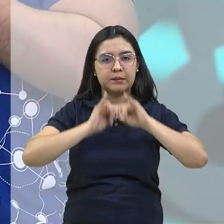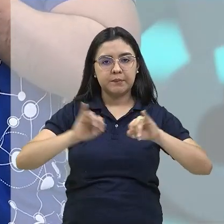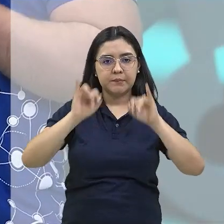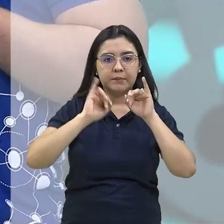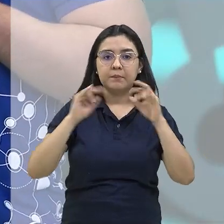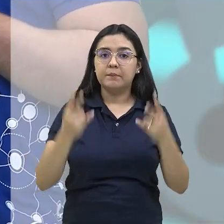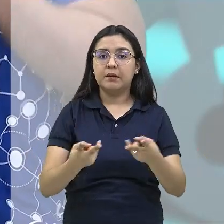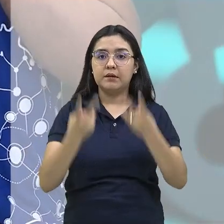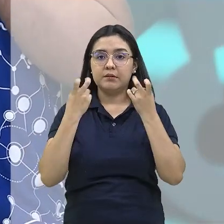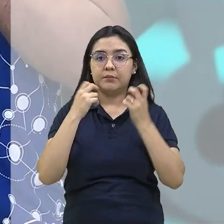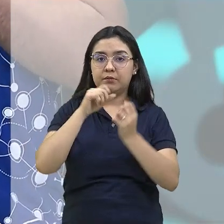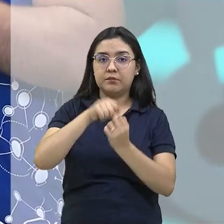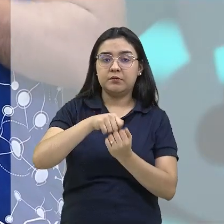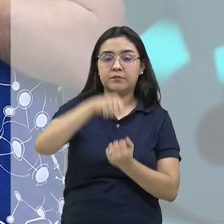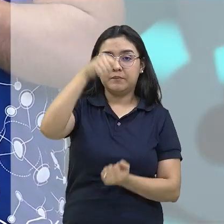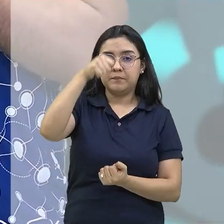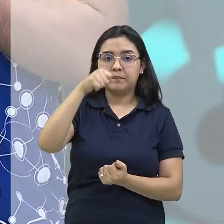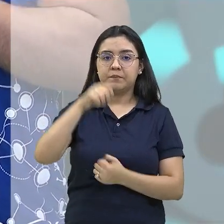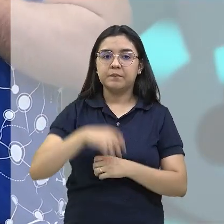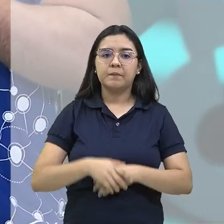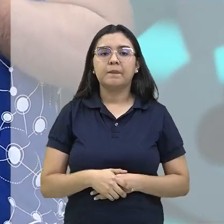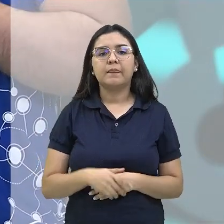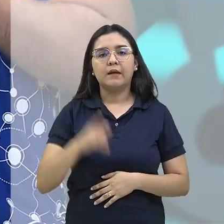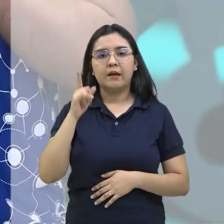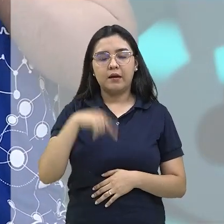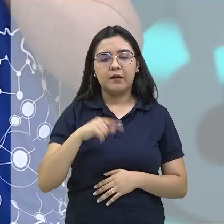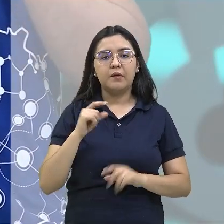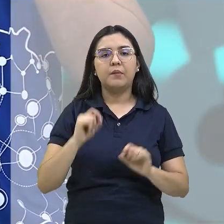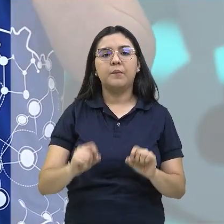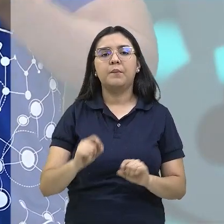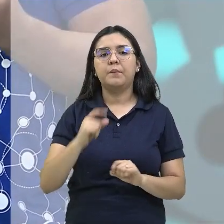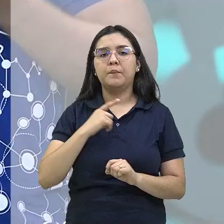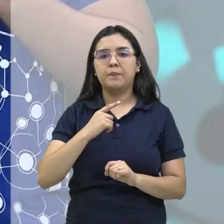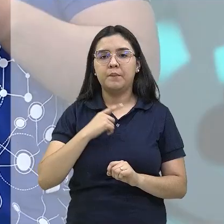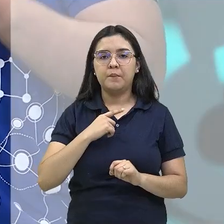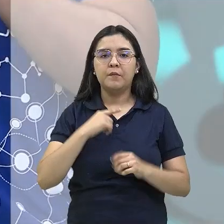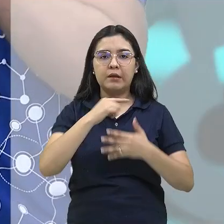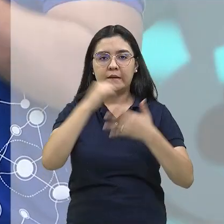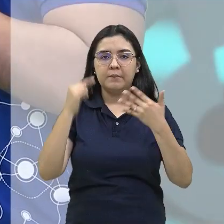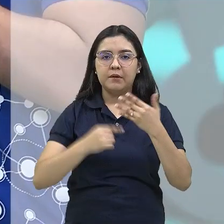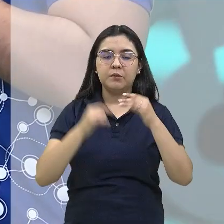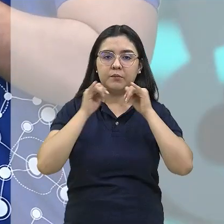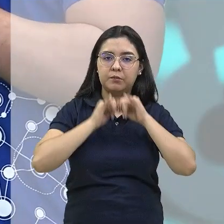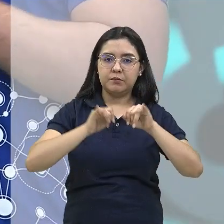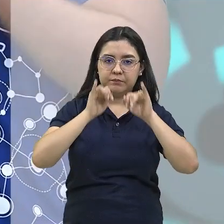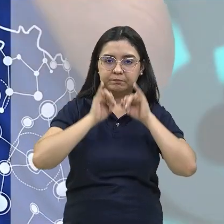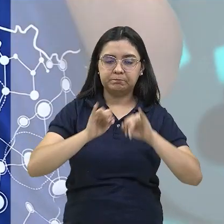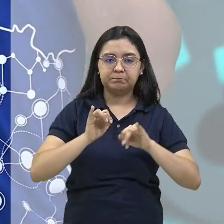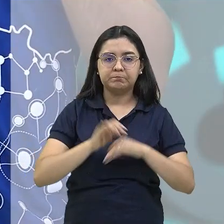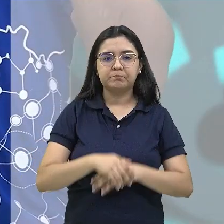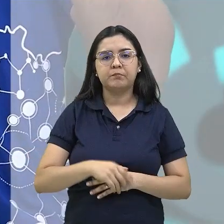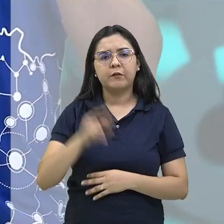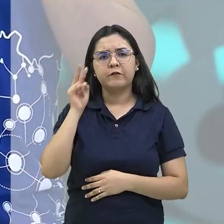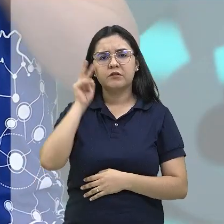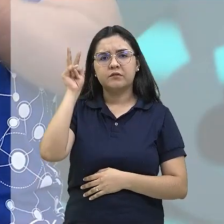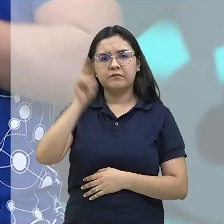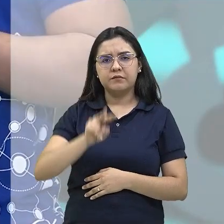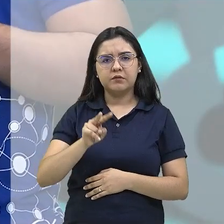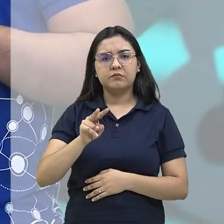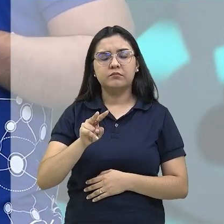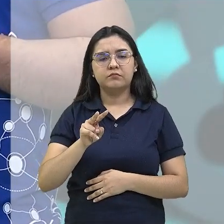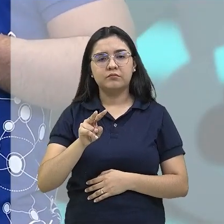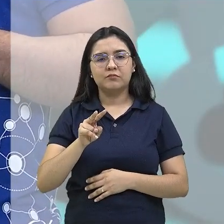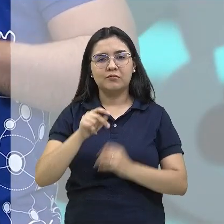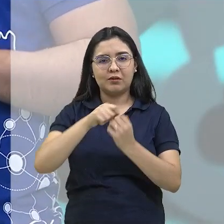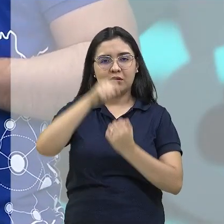cartaz é uma peça publicitária de uma campanha. Olhando para o cartaz, você já identificou do